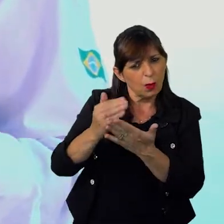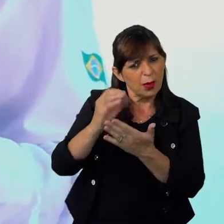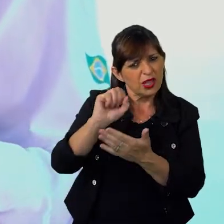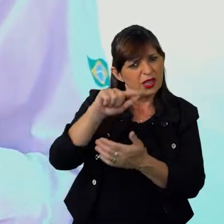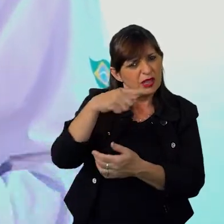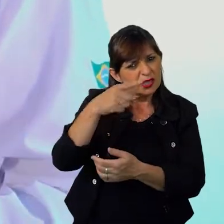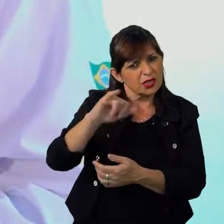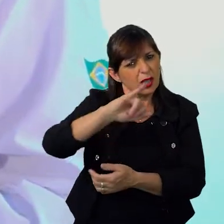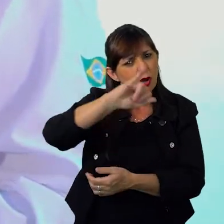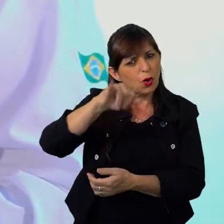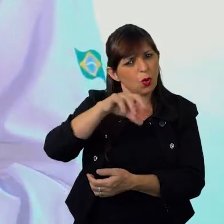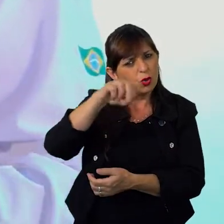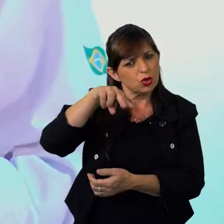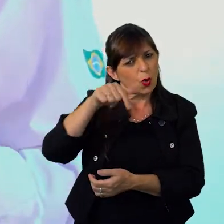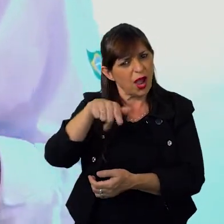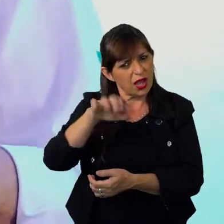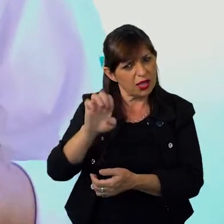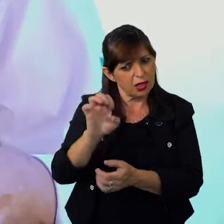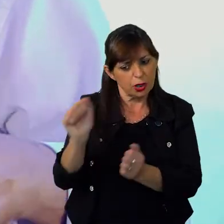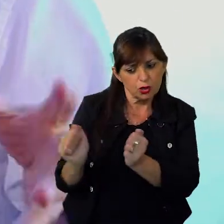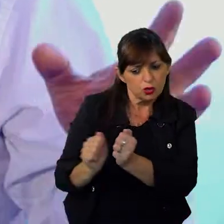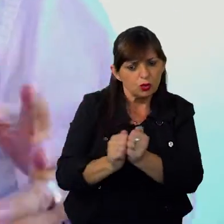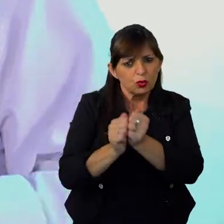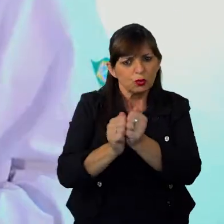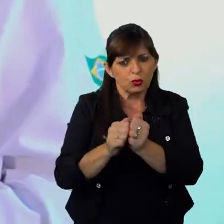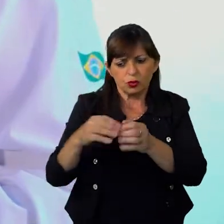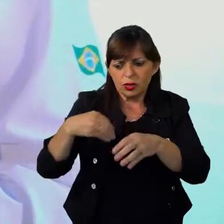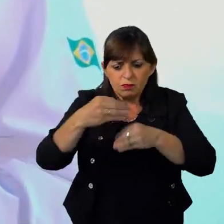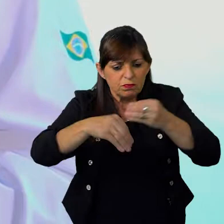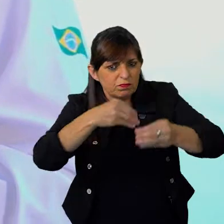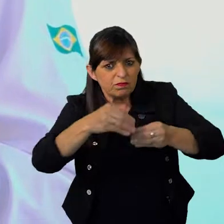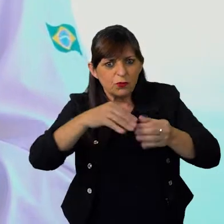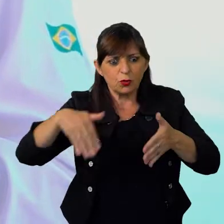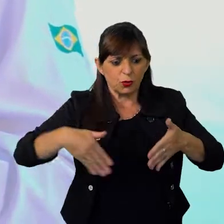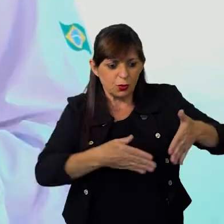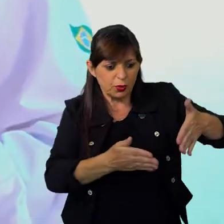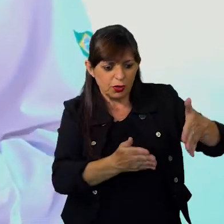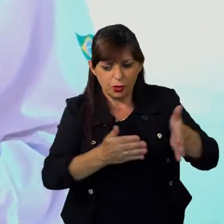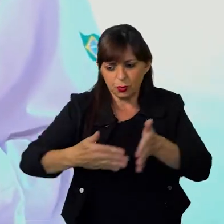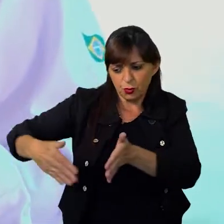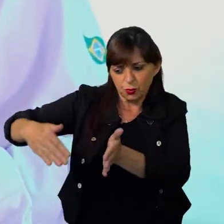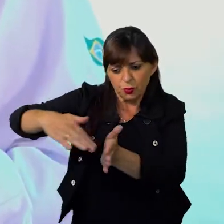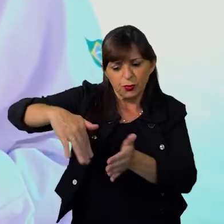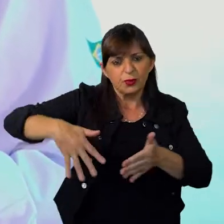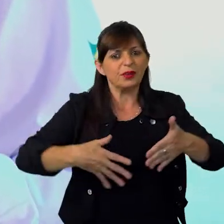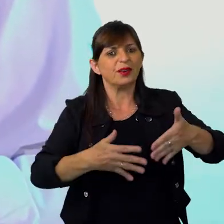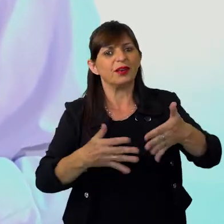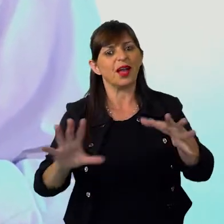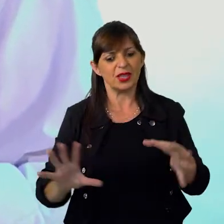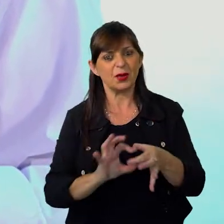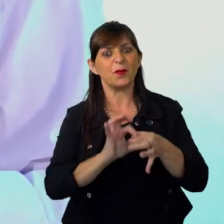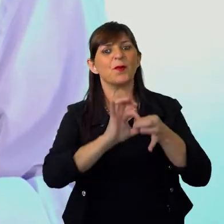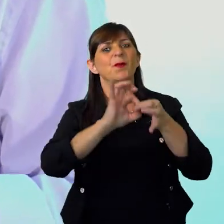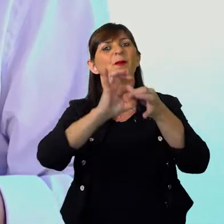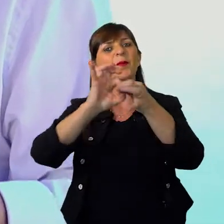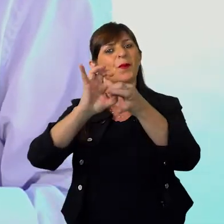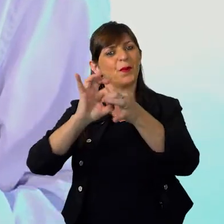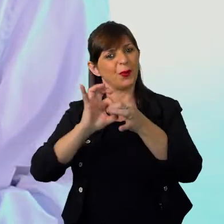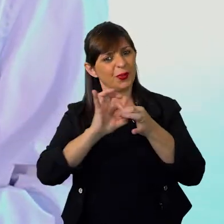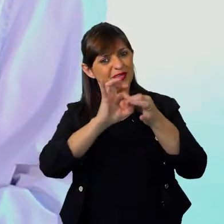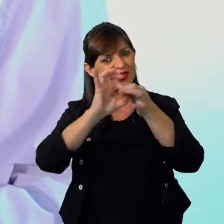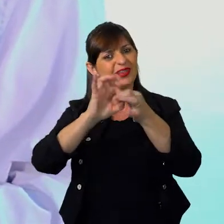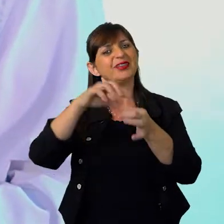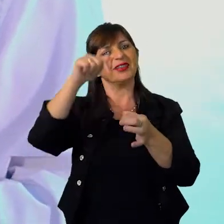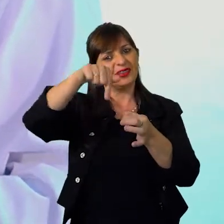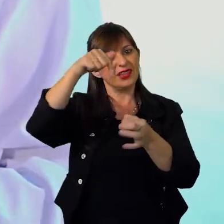Joaquim vem juntando vários Rios vem se juntando nesse juntanto aí se une depois aqui na